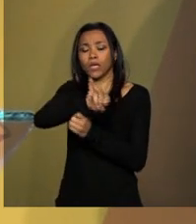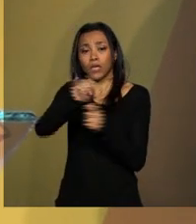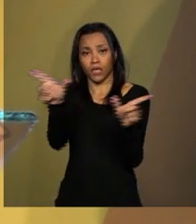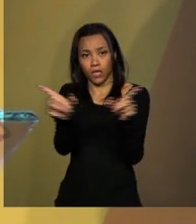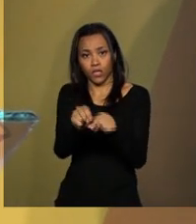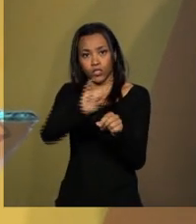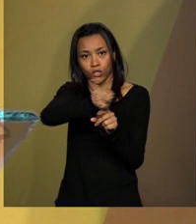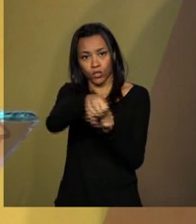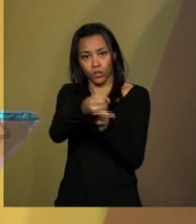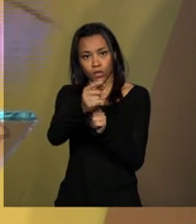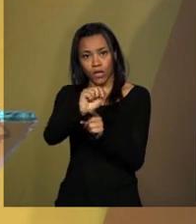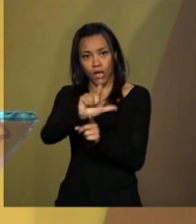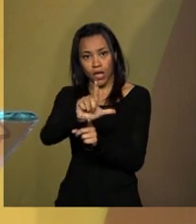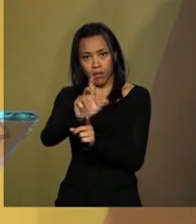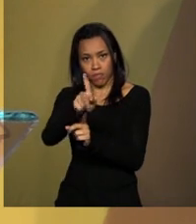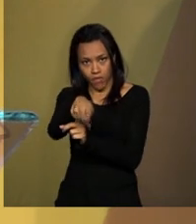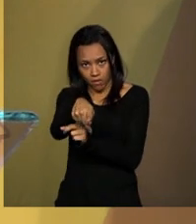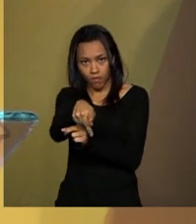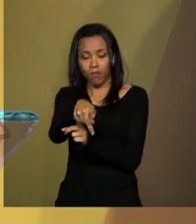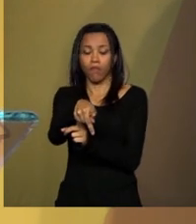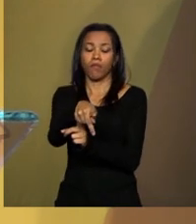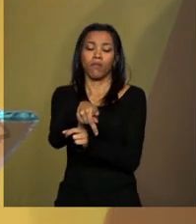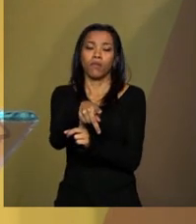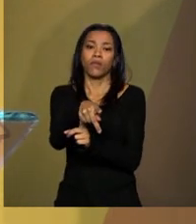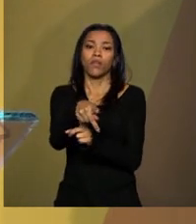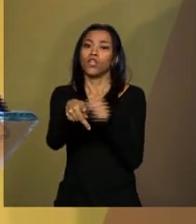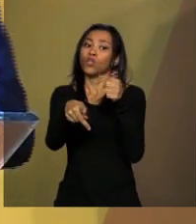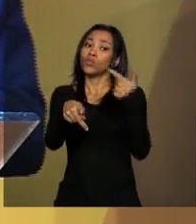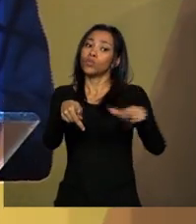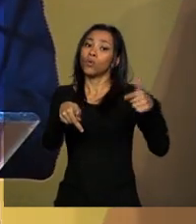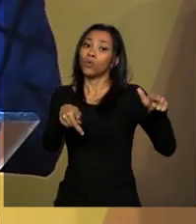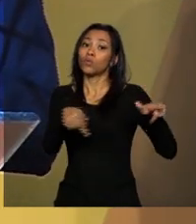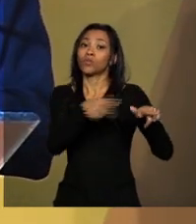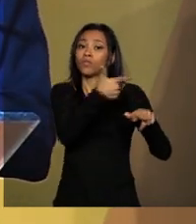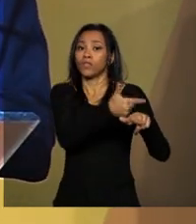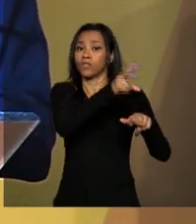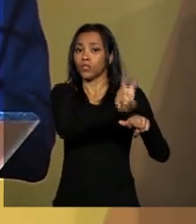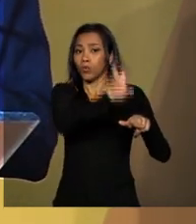JLP e o os outros